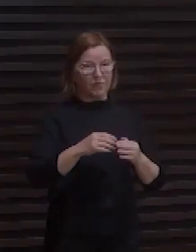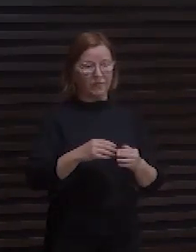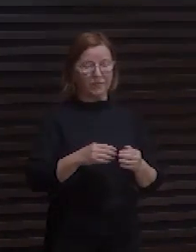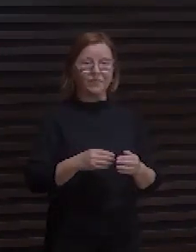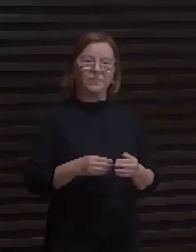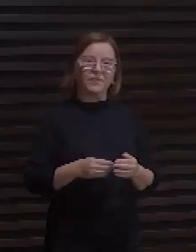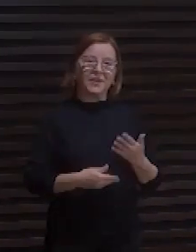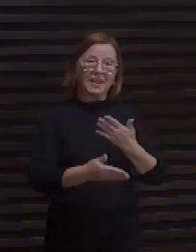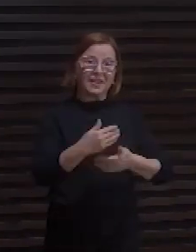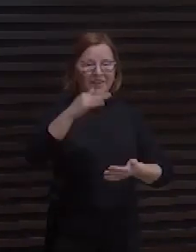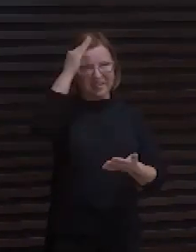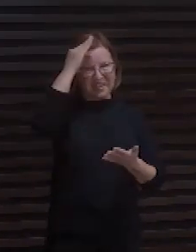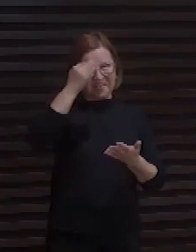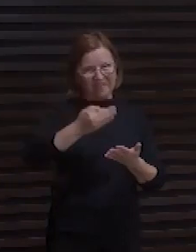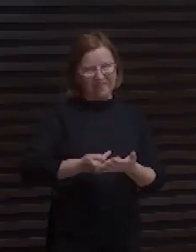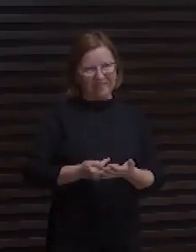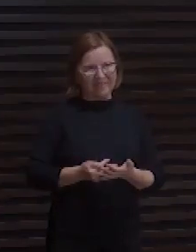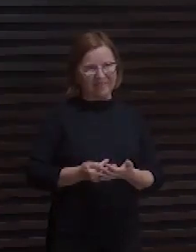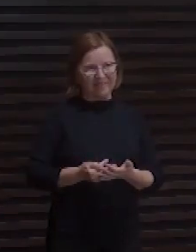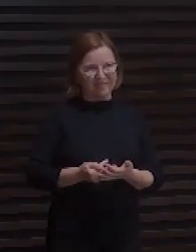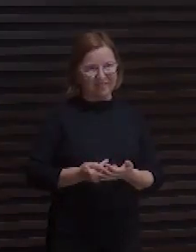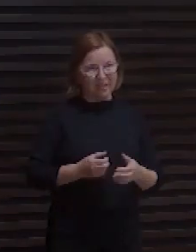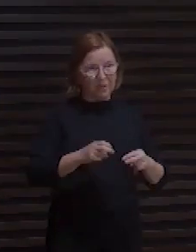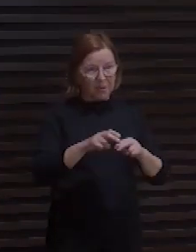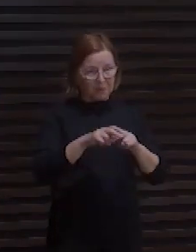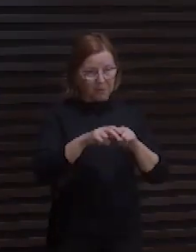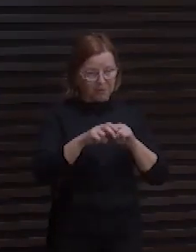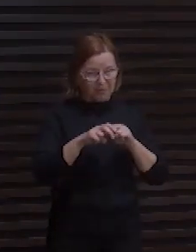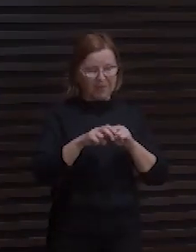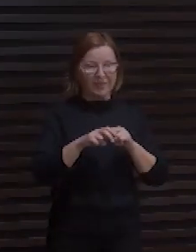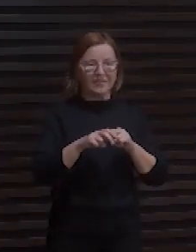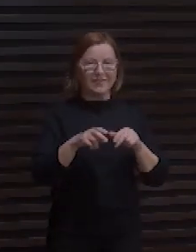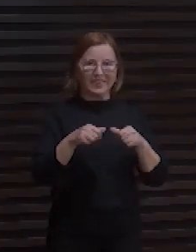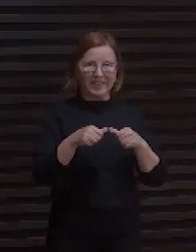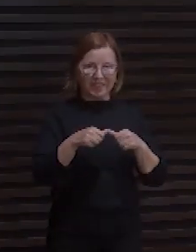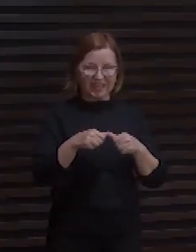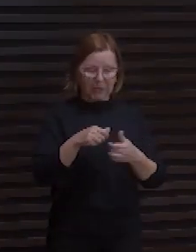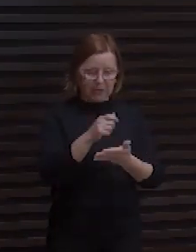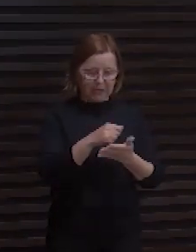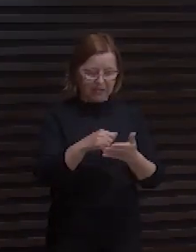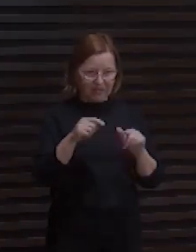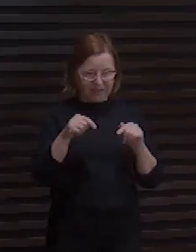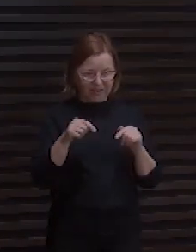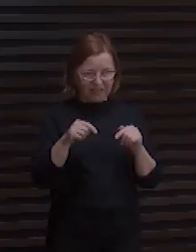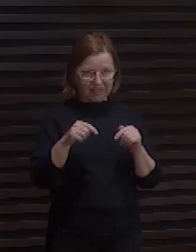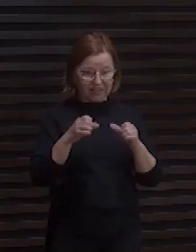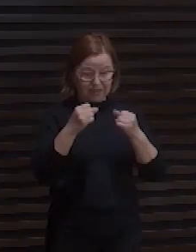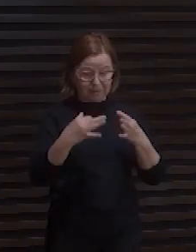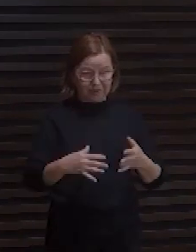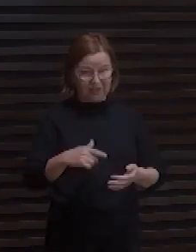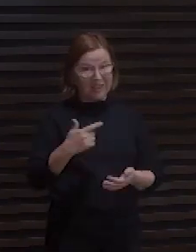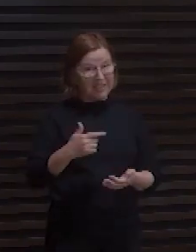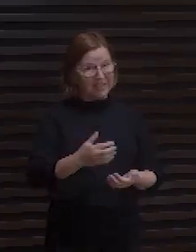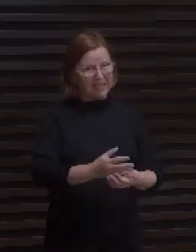fé. Por isso que eu fiz questão de escrever sem subjetivismos, sem sentimentalismos.